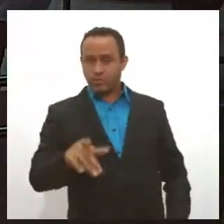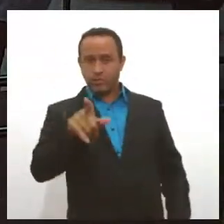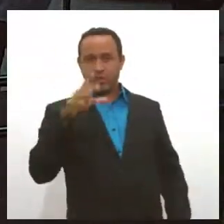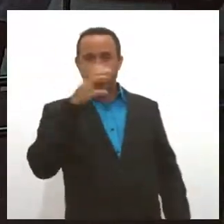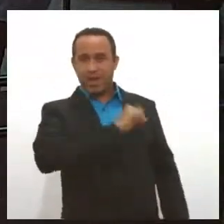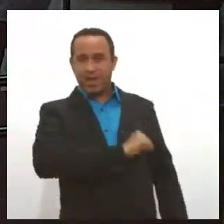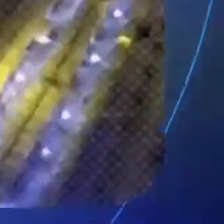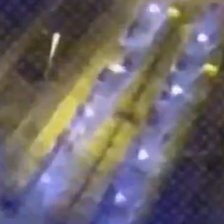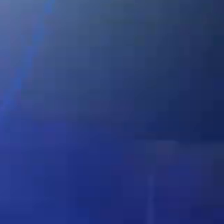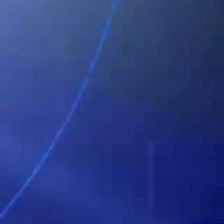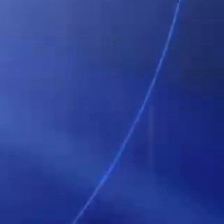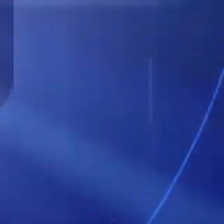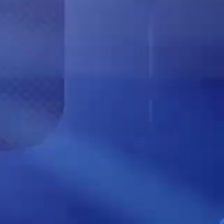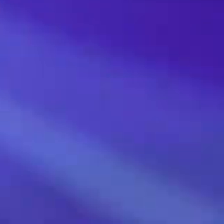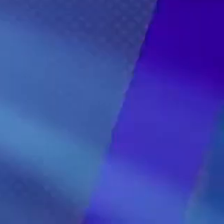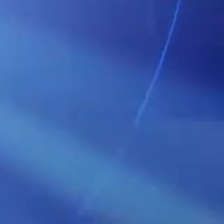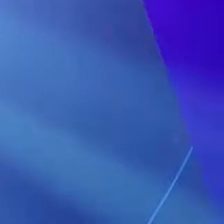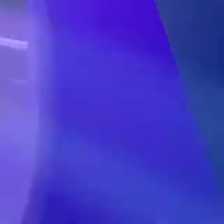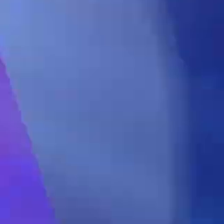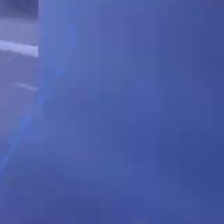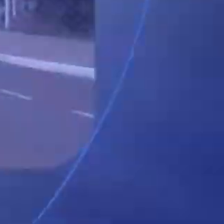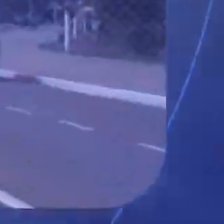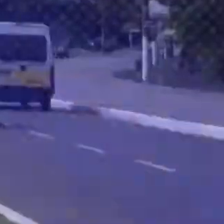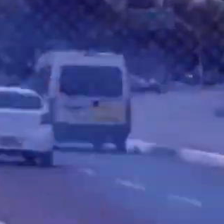gente volta já.